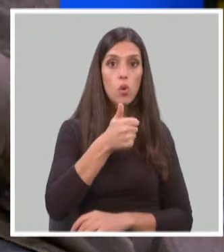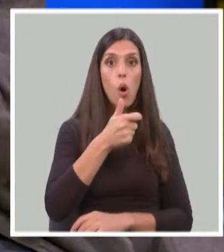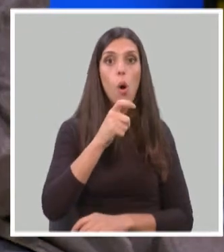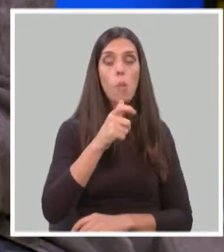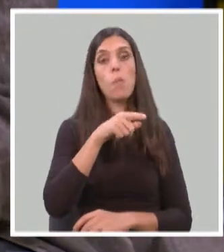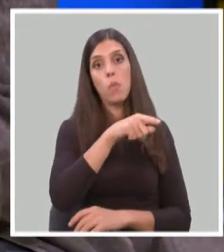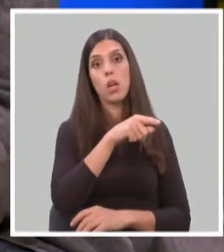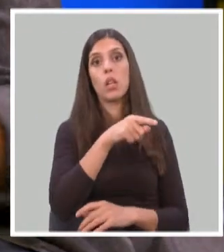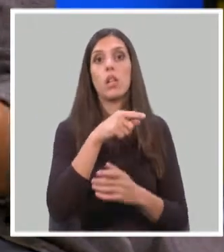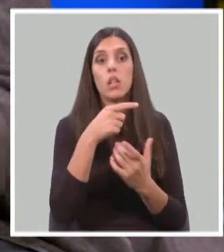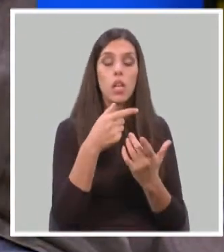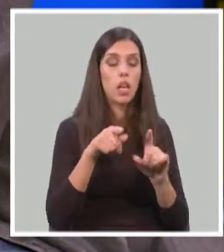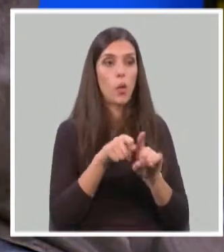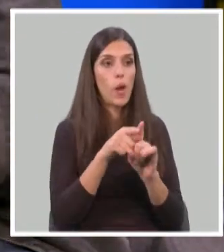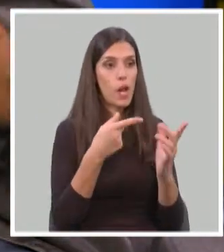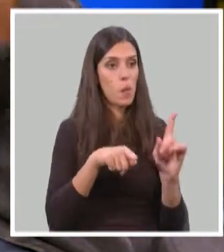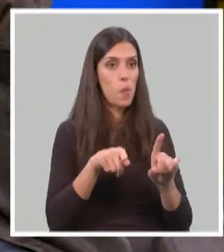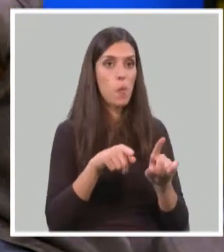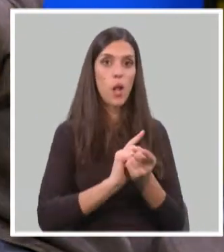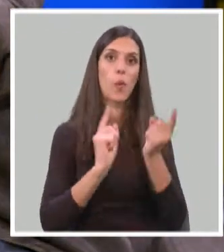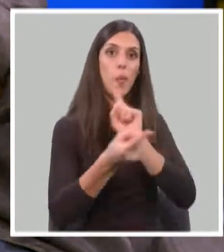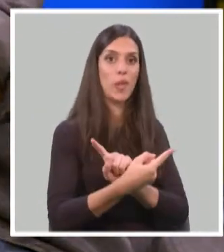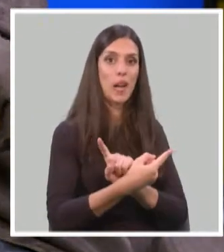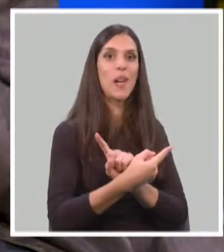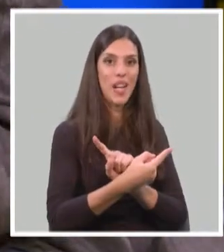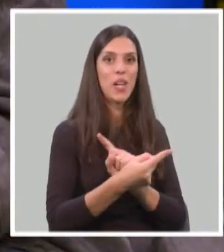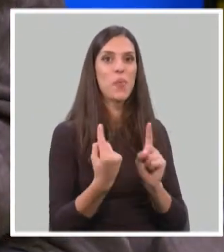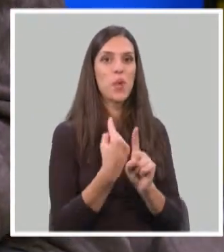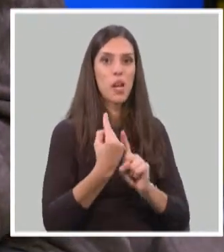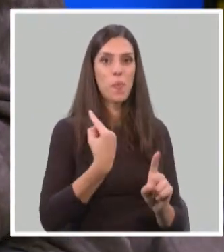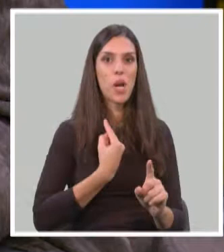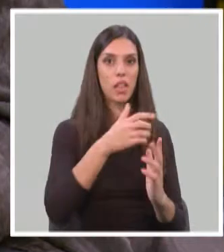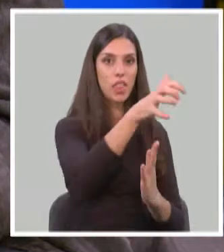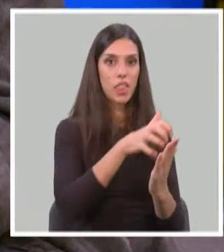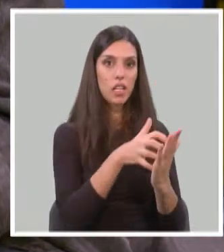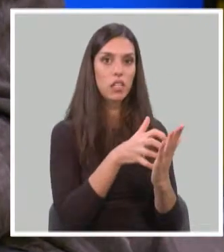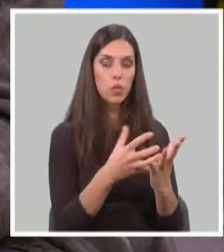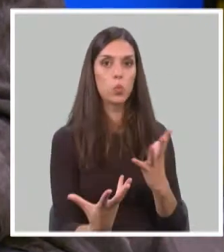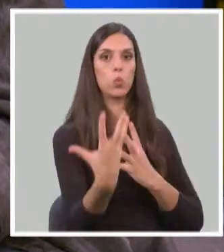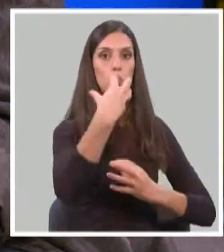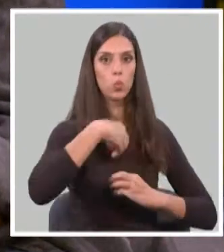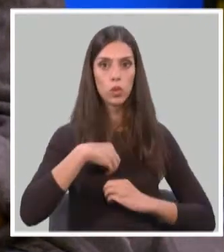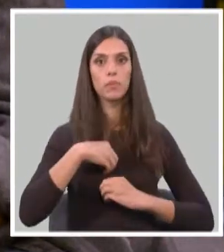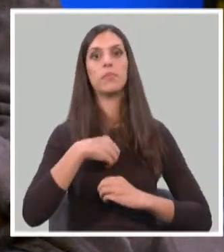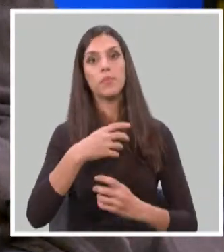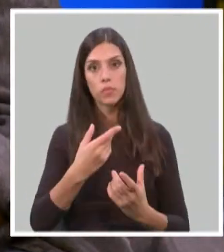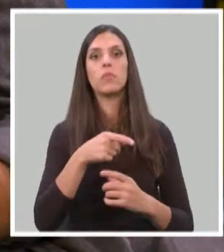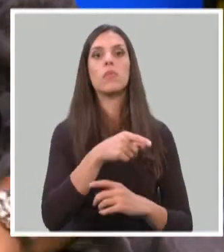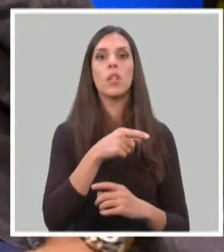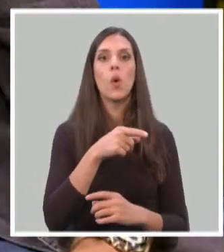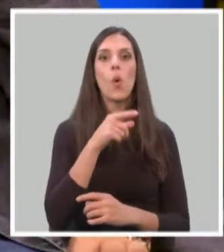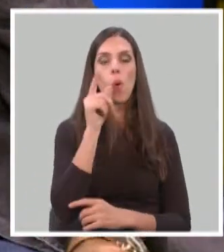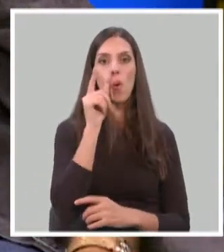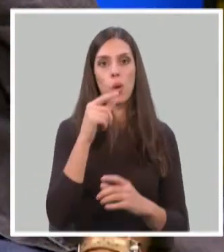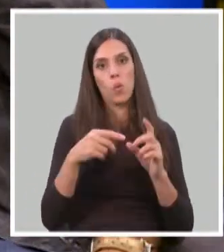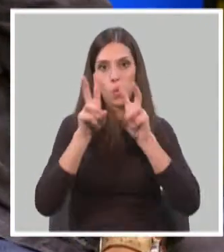essa fasquia de estar do outro lado e agora ter que ser fiel às palavras de um argumentista foram um desafio. Eu costumo chamar ao